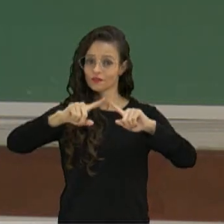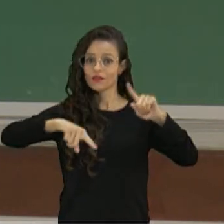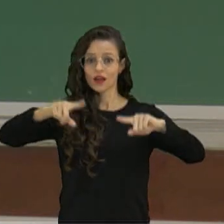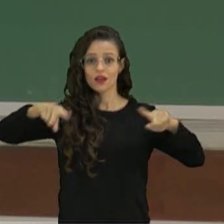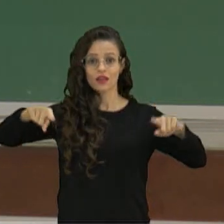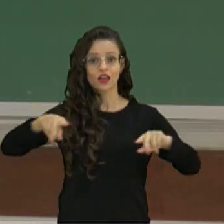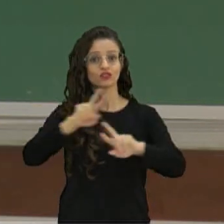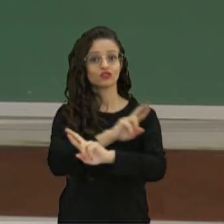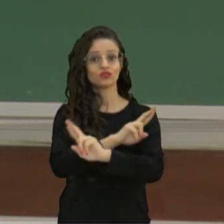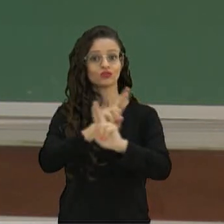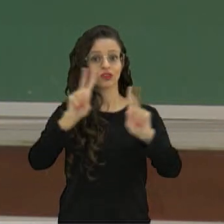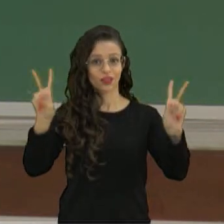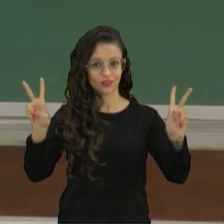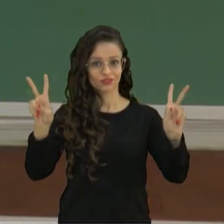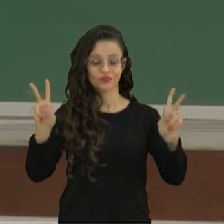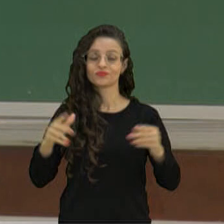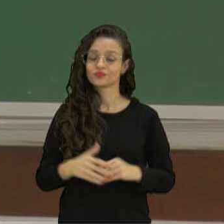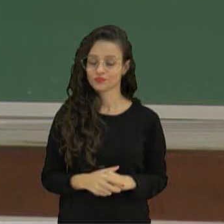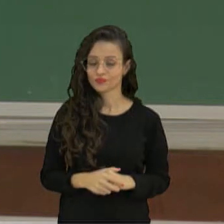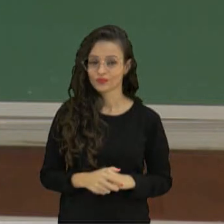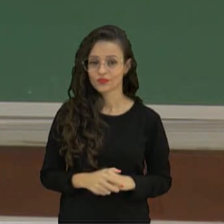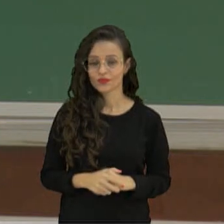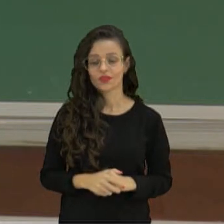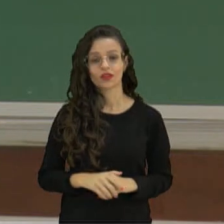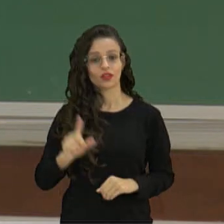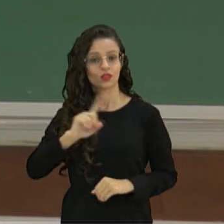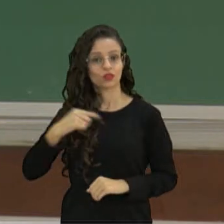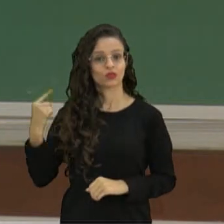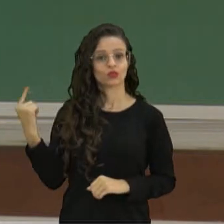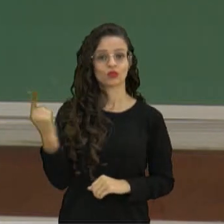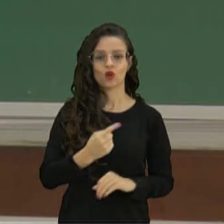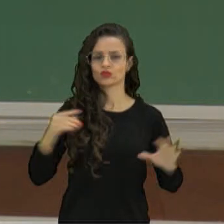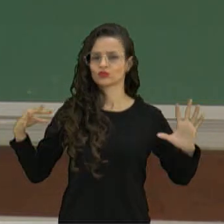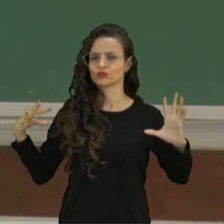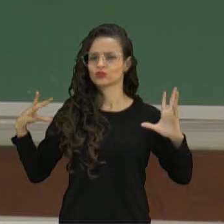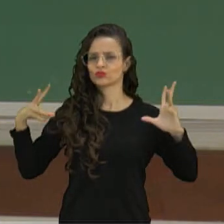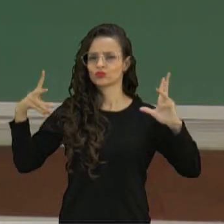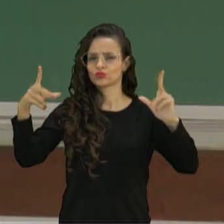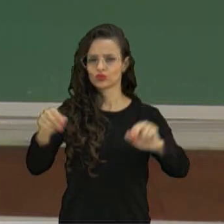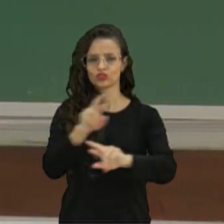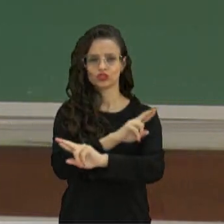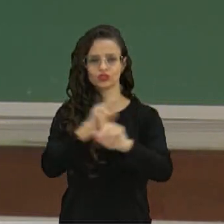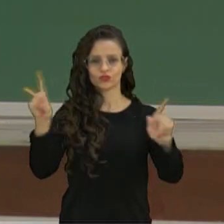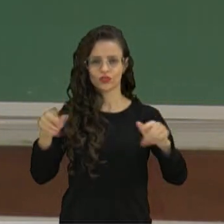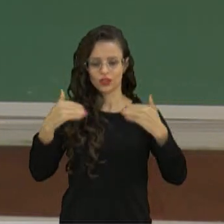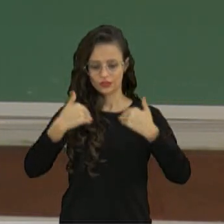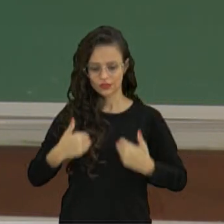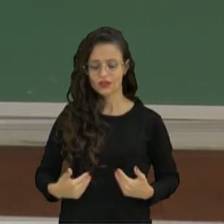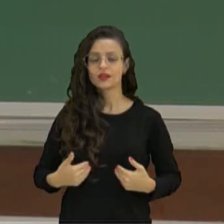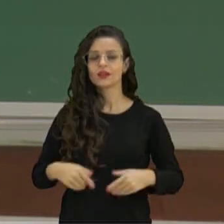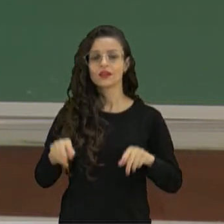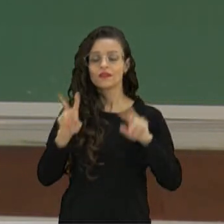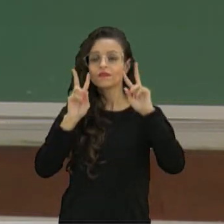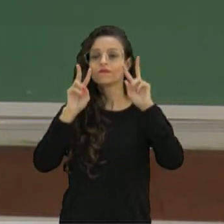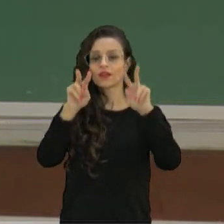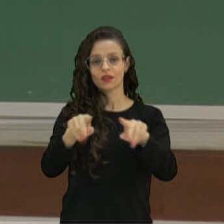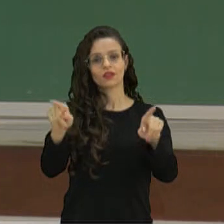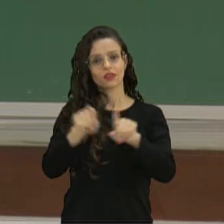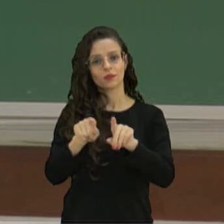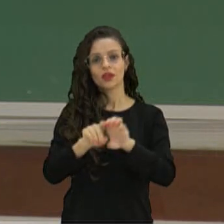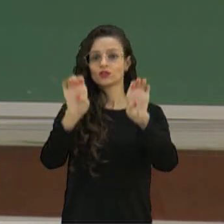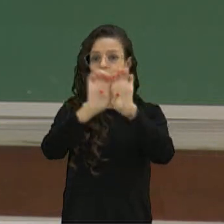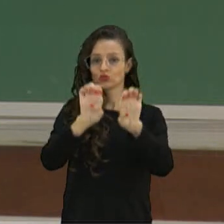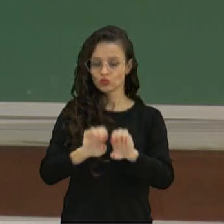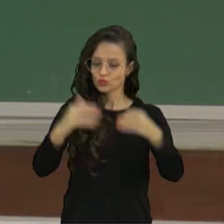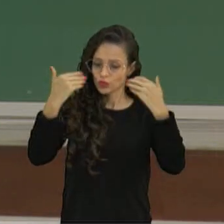de ser diferente. Saibam, gente, nós somos diferentes no nosso modo de ser, viver e também